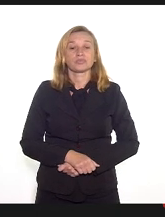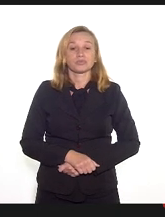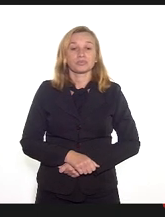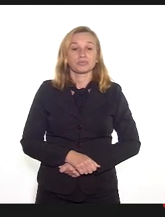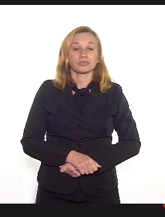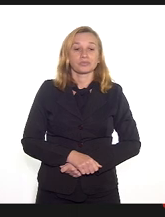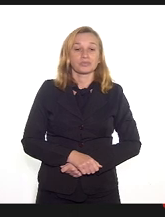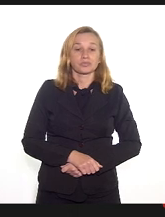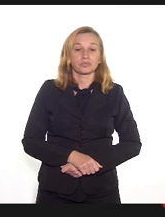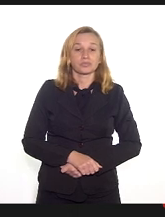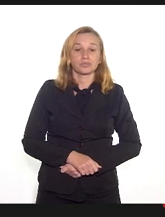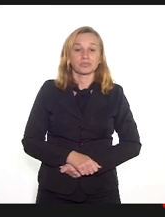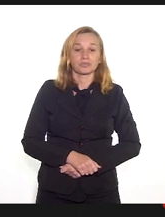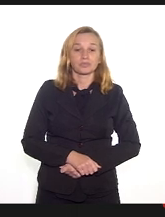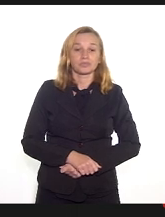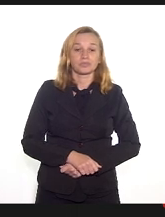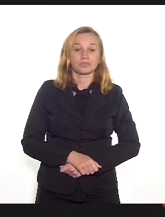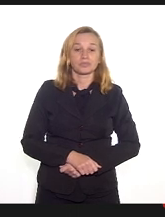Isso se torna